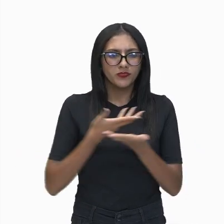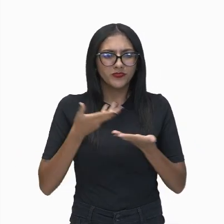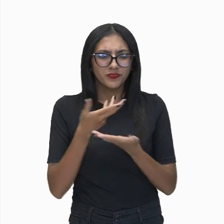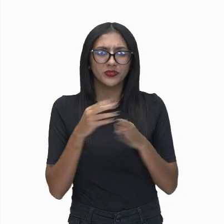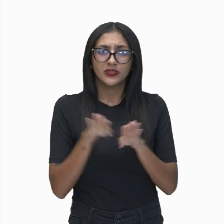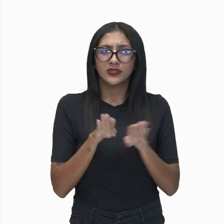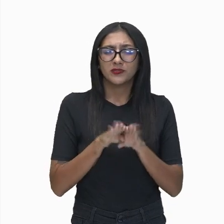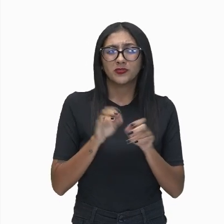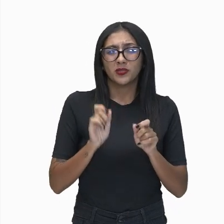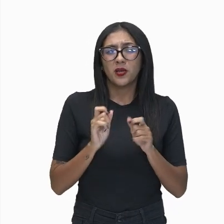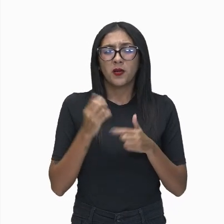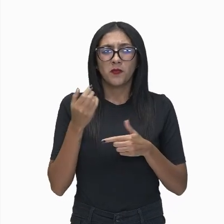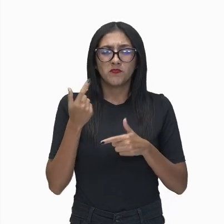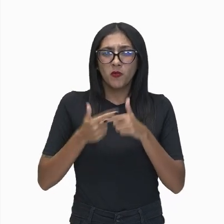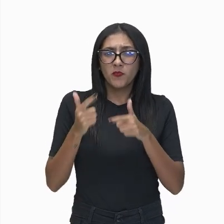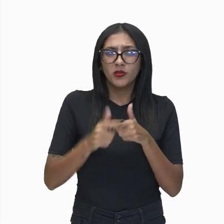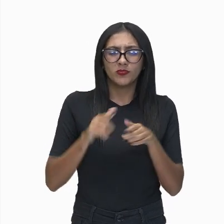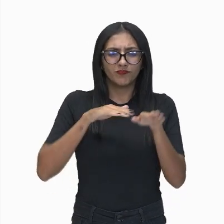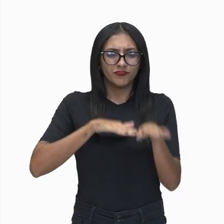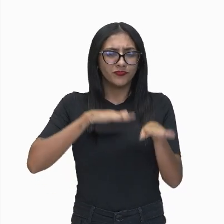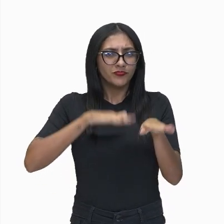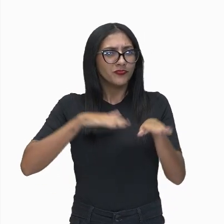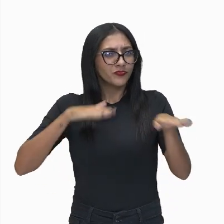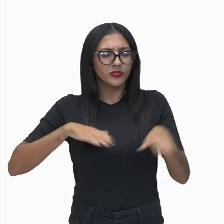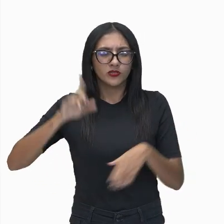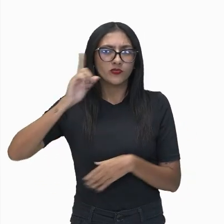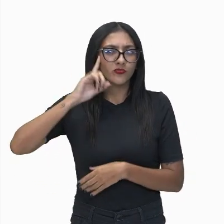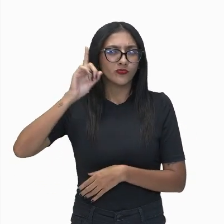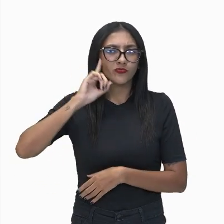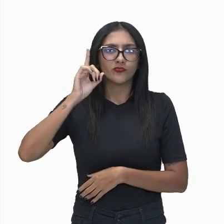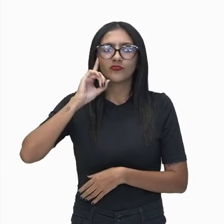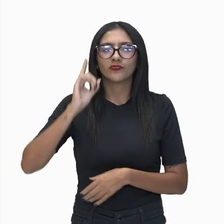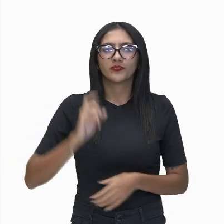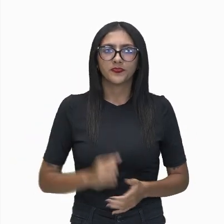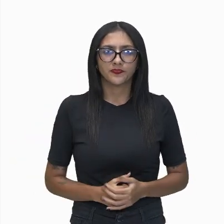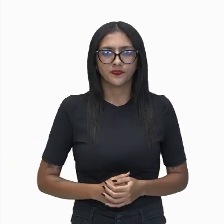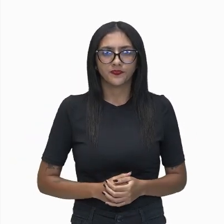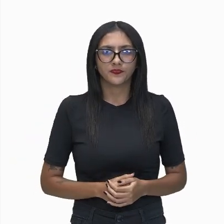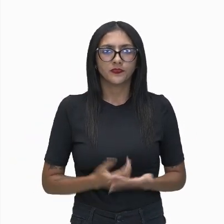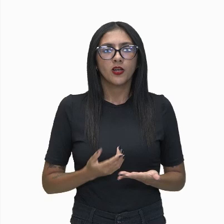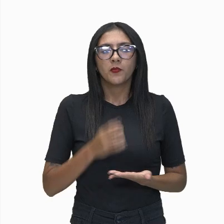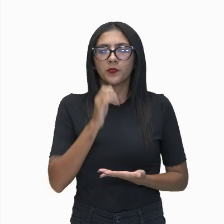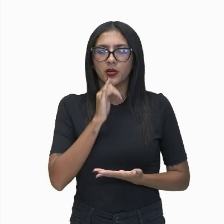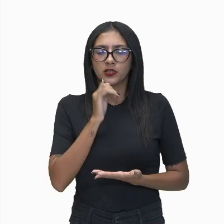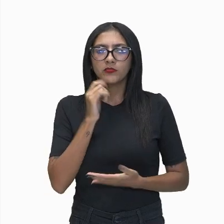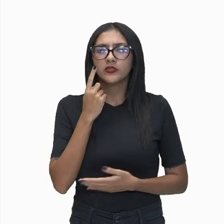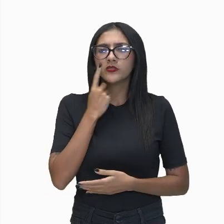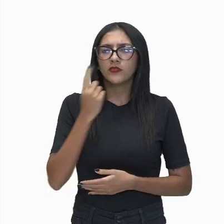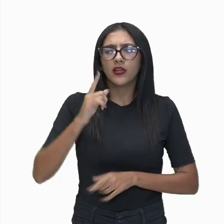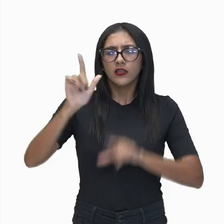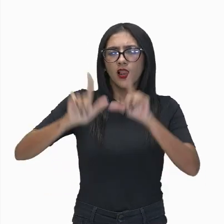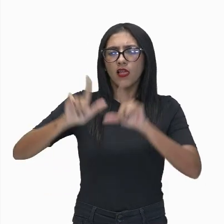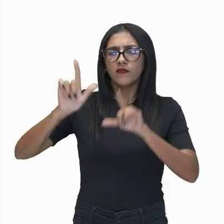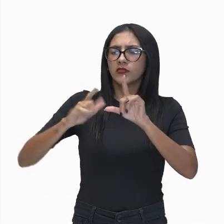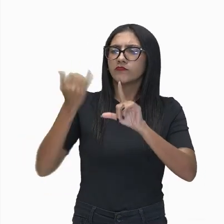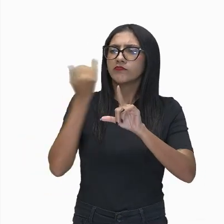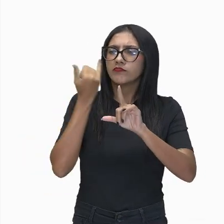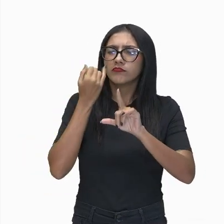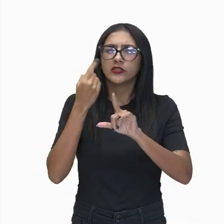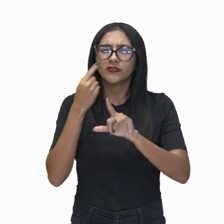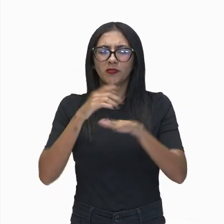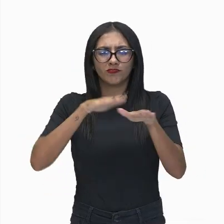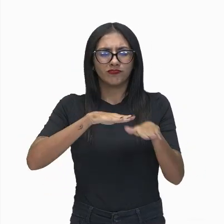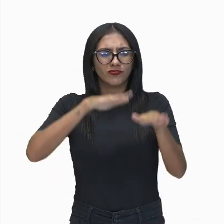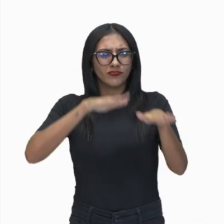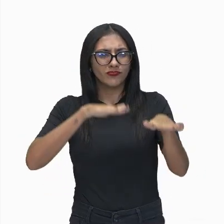congestionamento frequentes, né? Por exemplo, nos nossos jornais, quando a gente vê nos feriados, a gente vê aquele